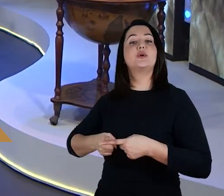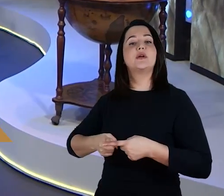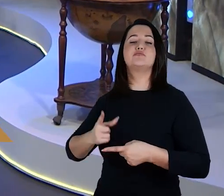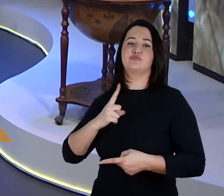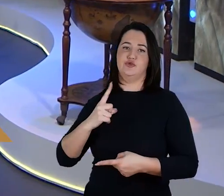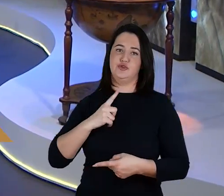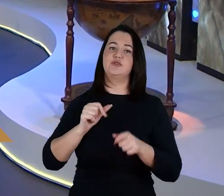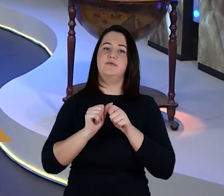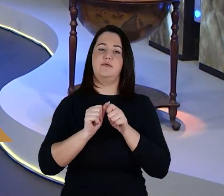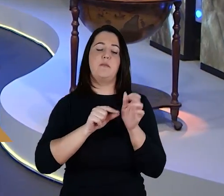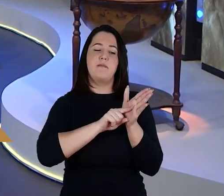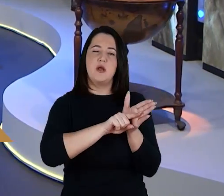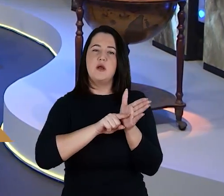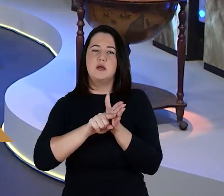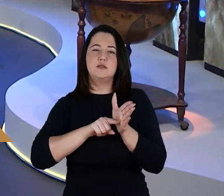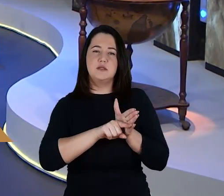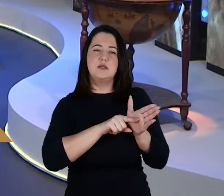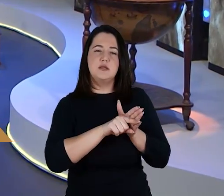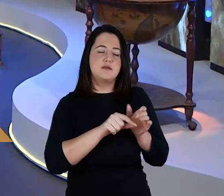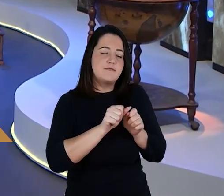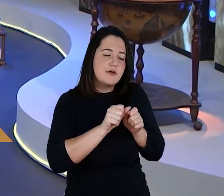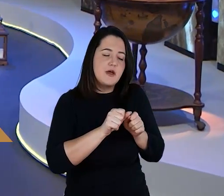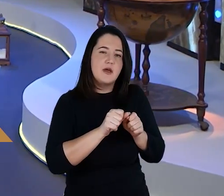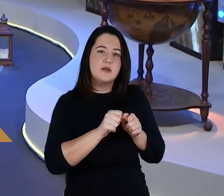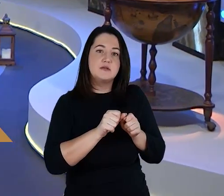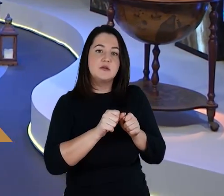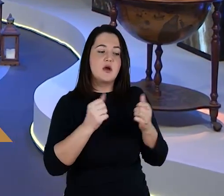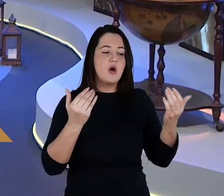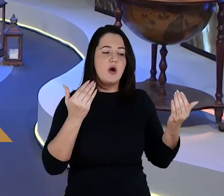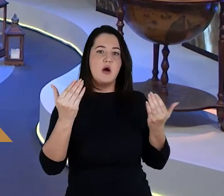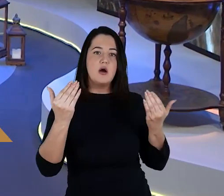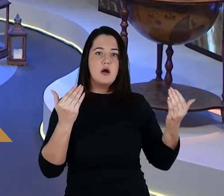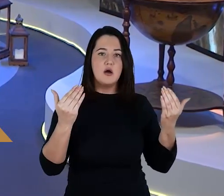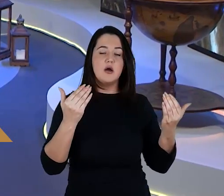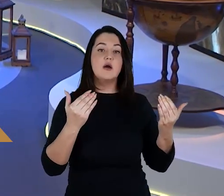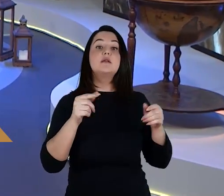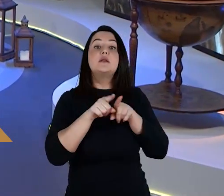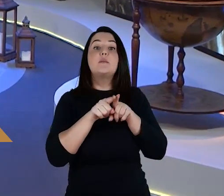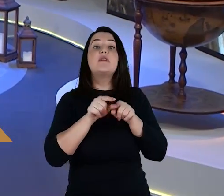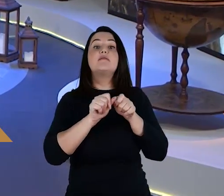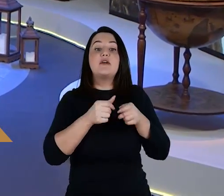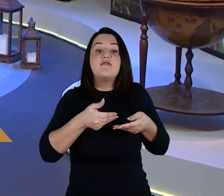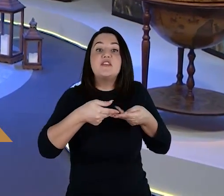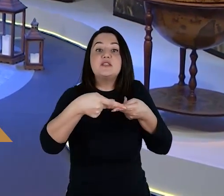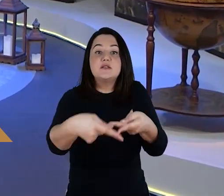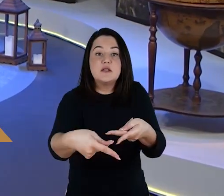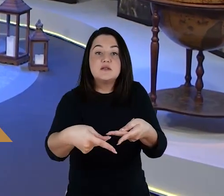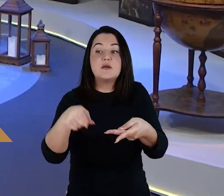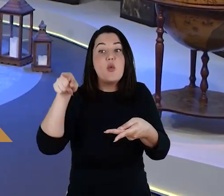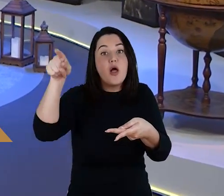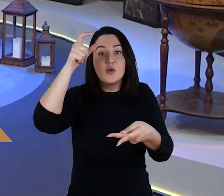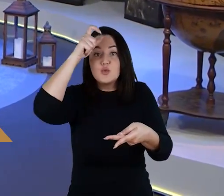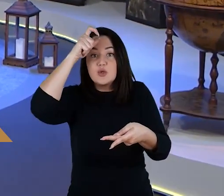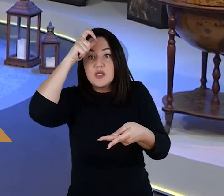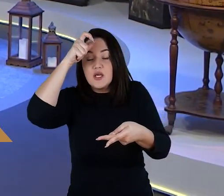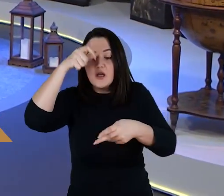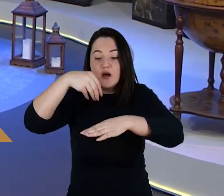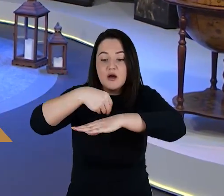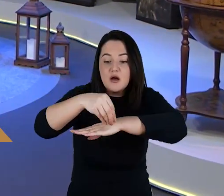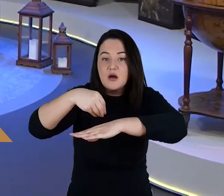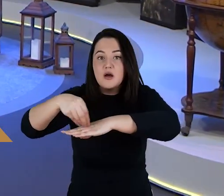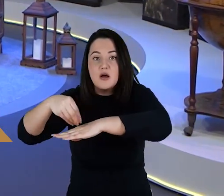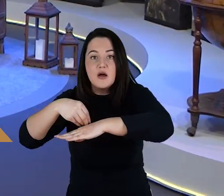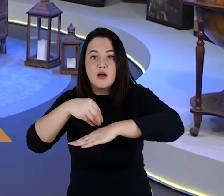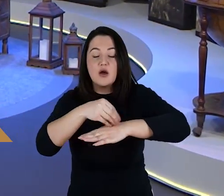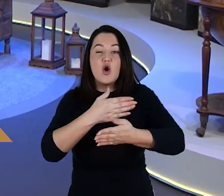uma pesquisa considerável sobre o assunto e feito algumas inspeções arqueológicas in loco na região da Turquia. Aí ele se